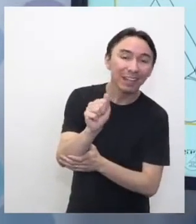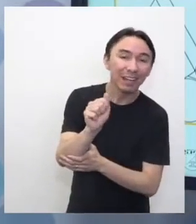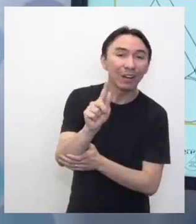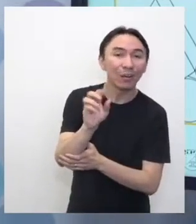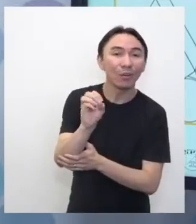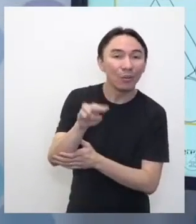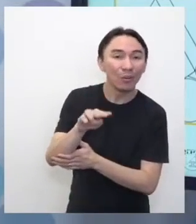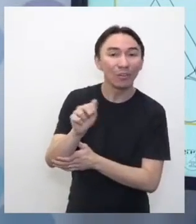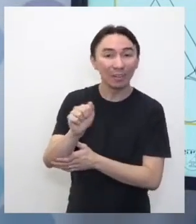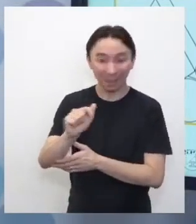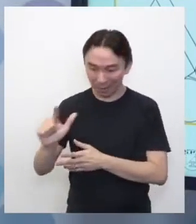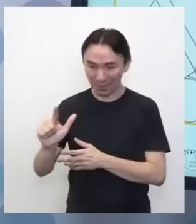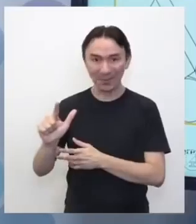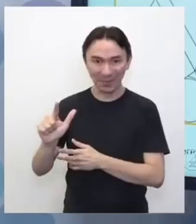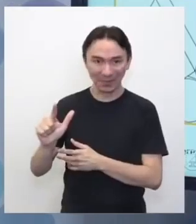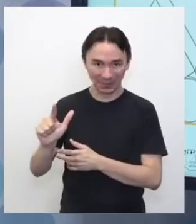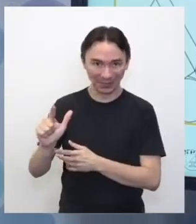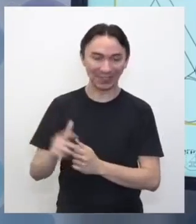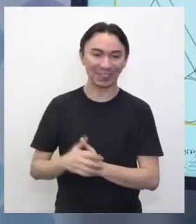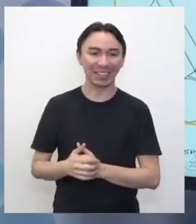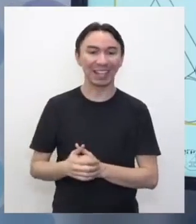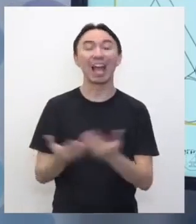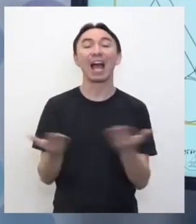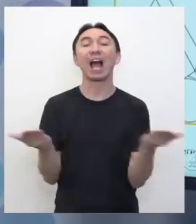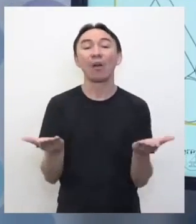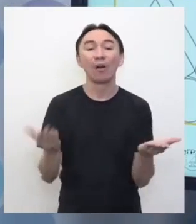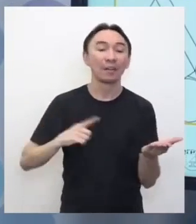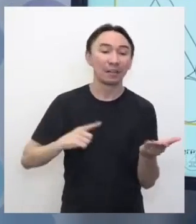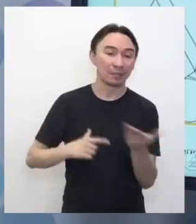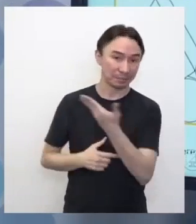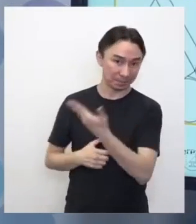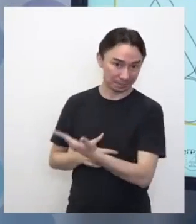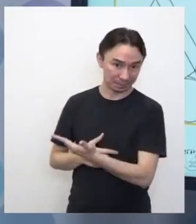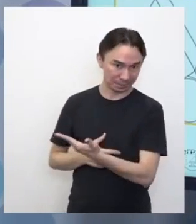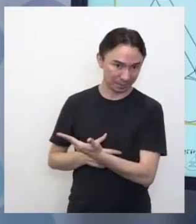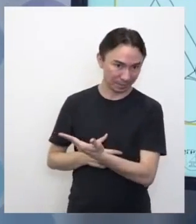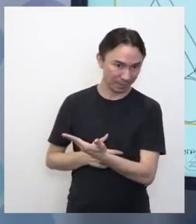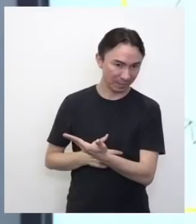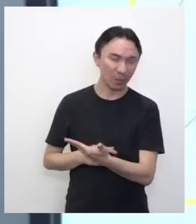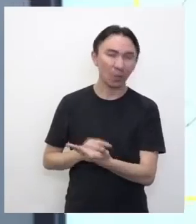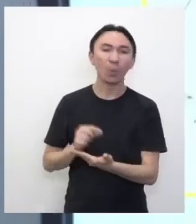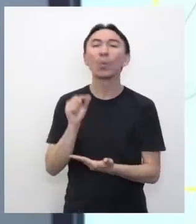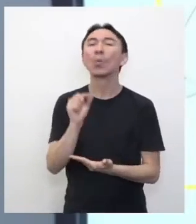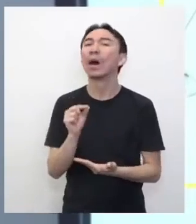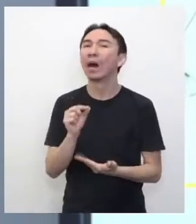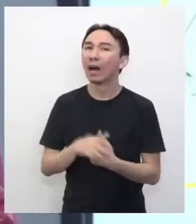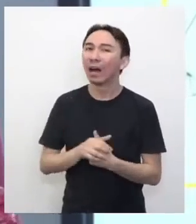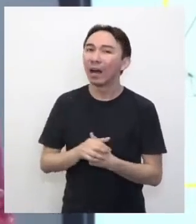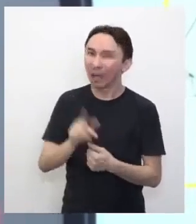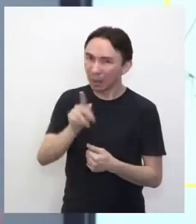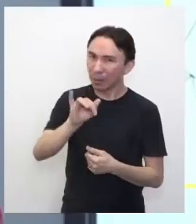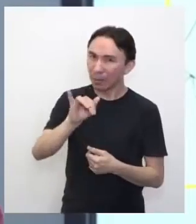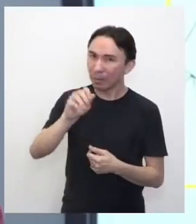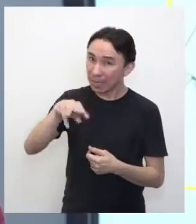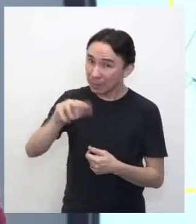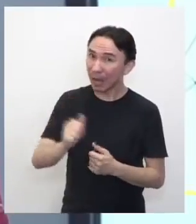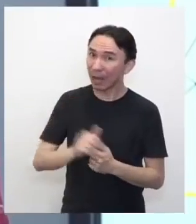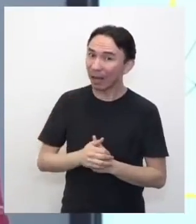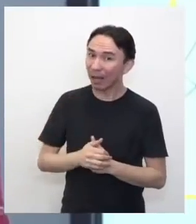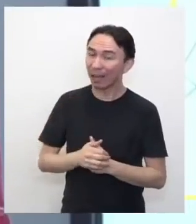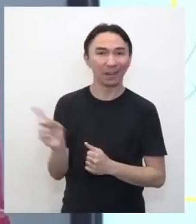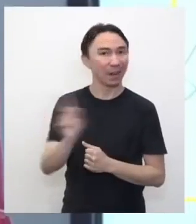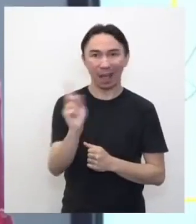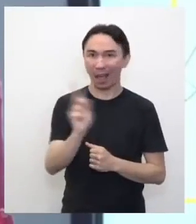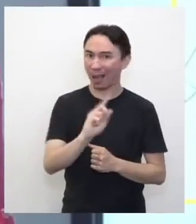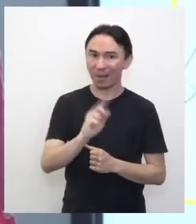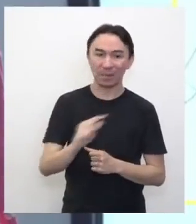Vamos lá. Agora, eu tenho essa figura aqui. Essa figura é um prisma? Não, ela é